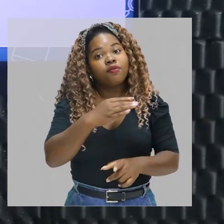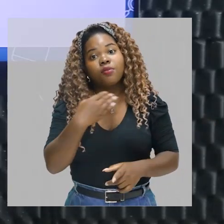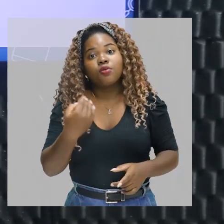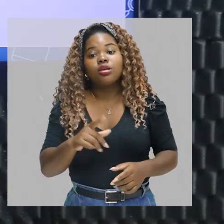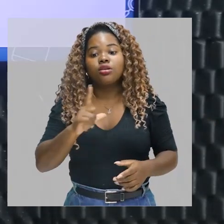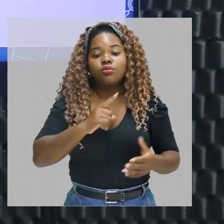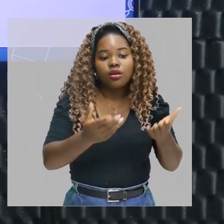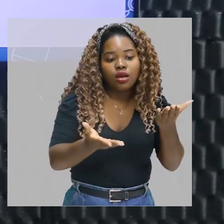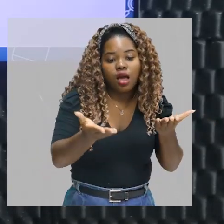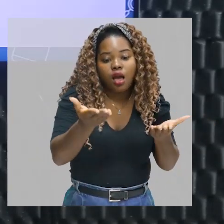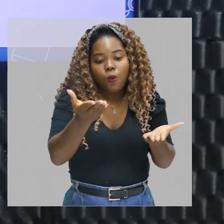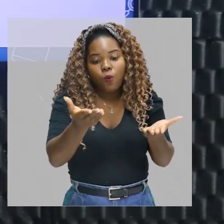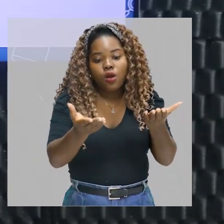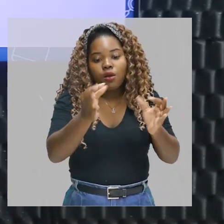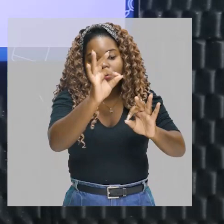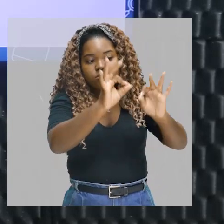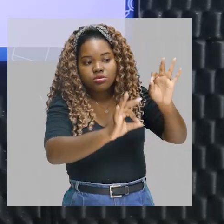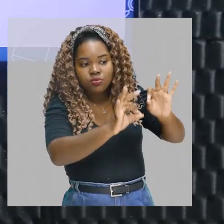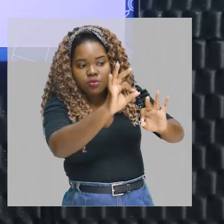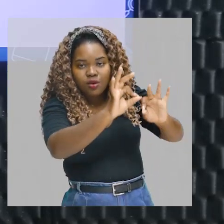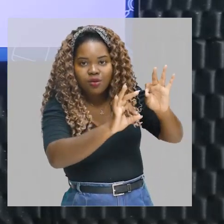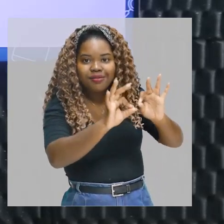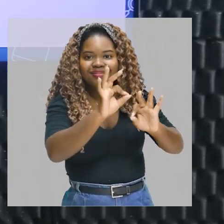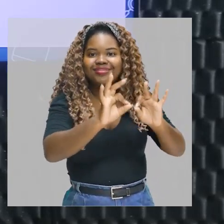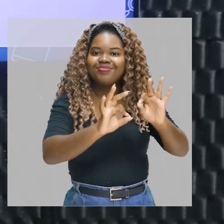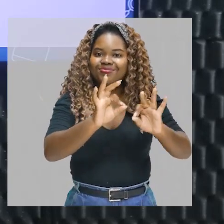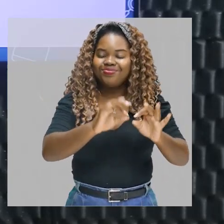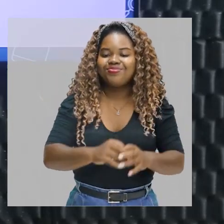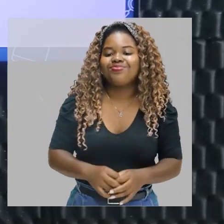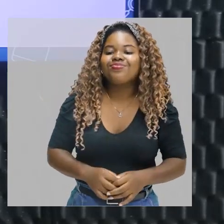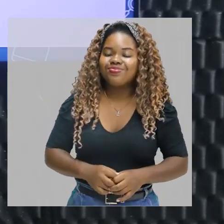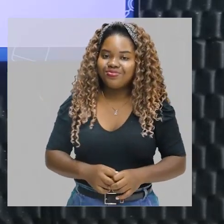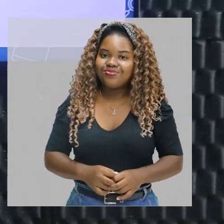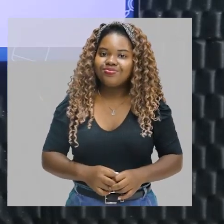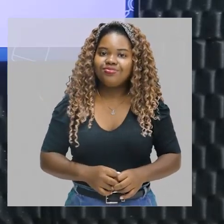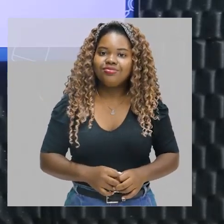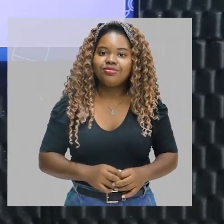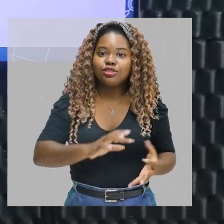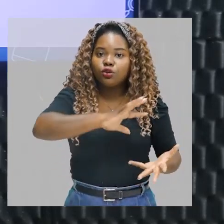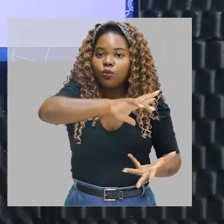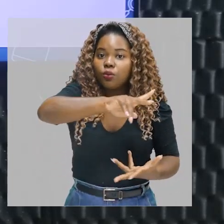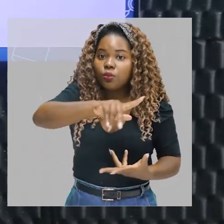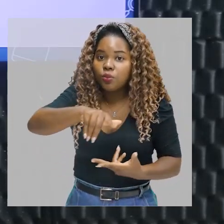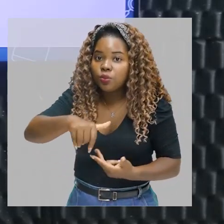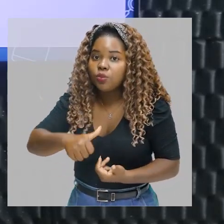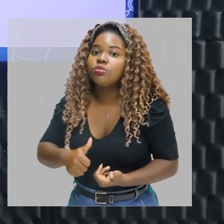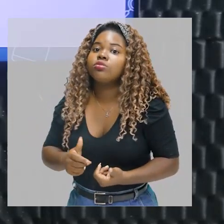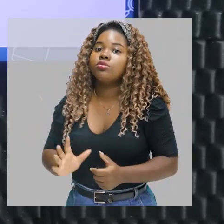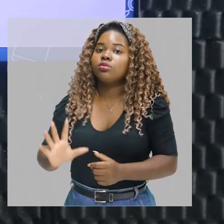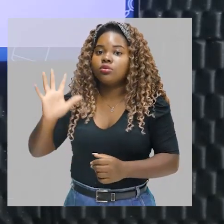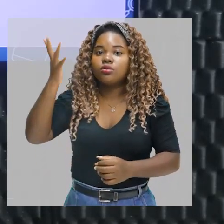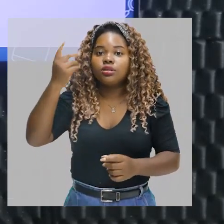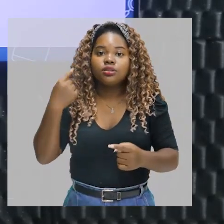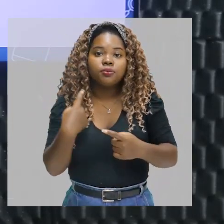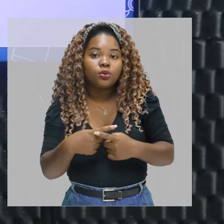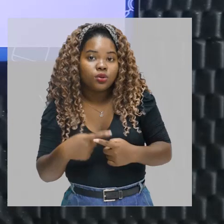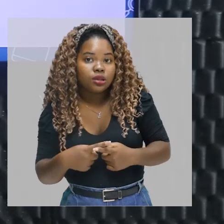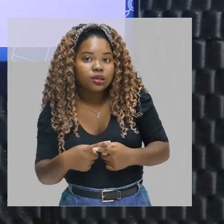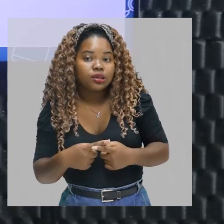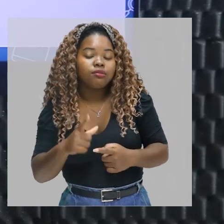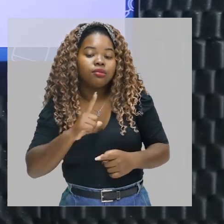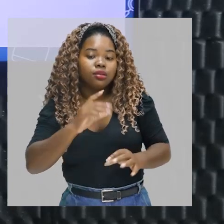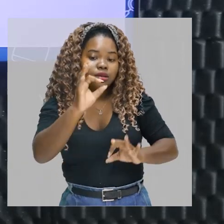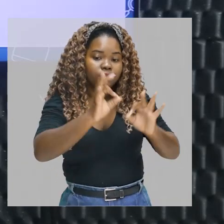ok? Então há uma organização. Então a natureza ela existe porque tem essa organização, tá, ok? E nós chamamos